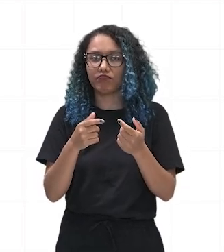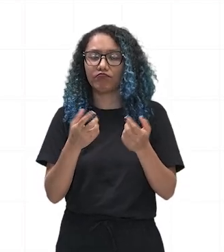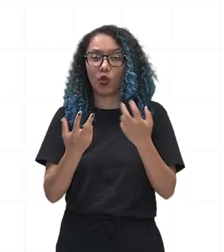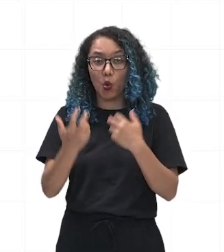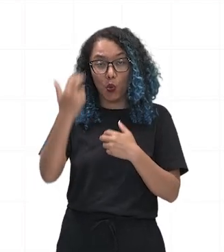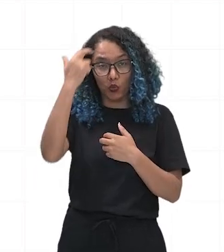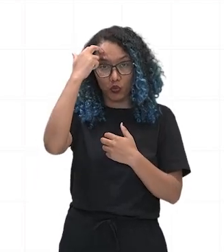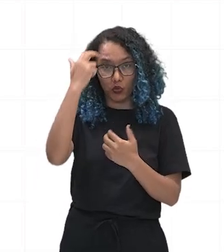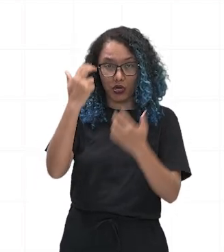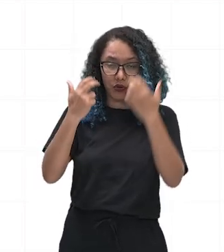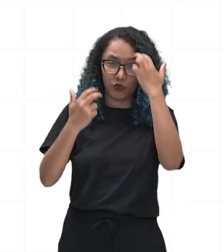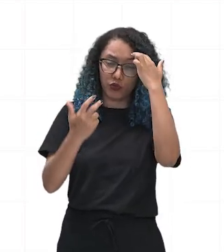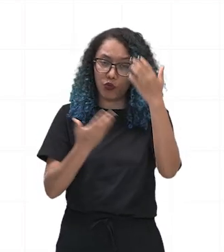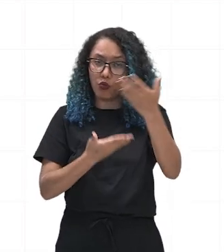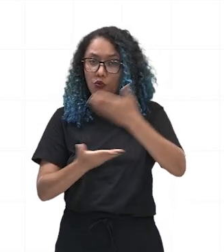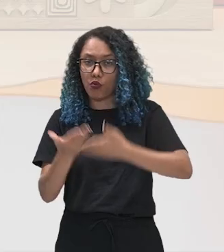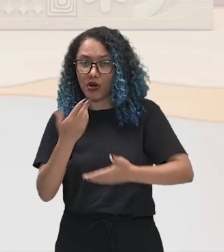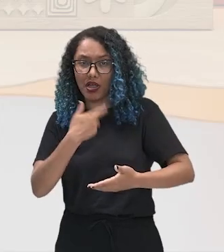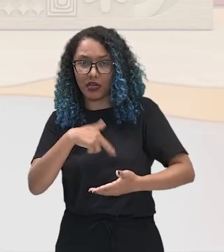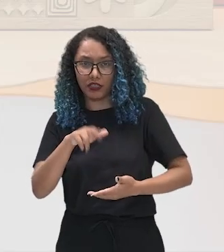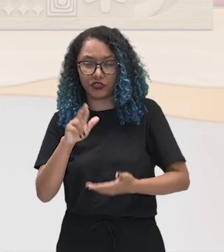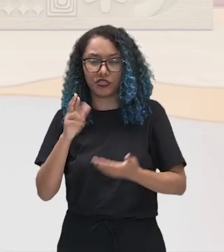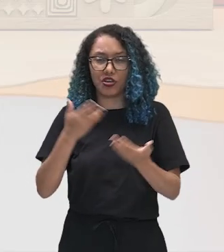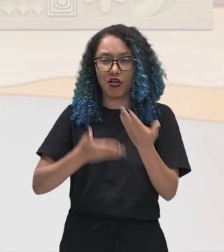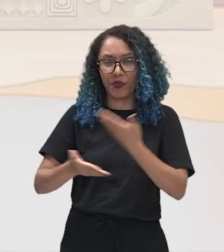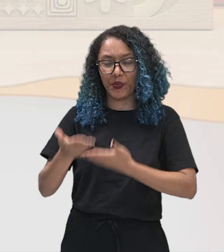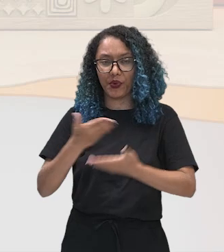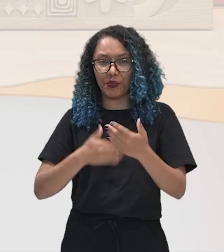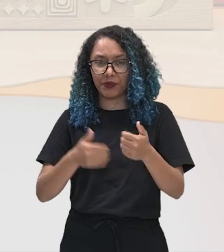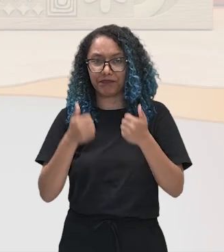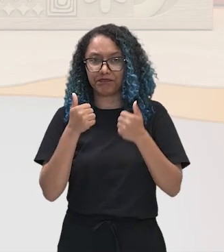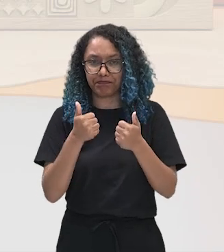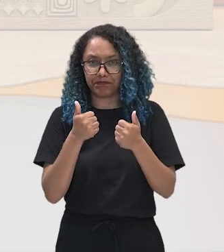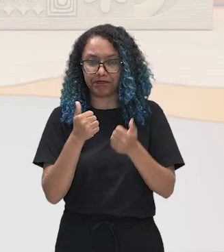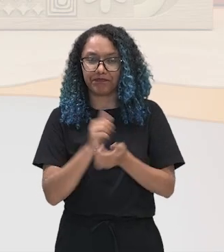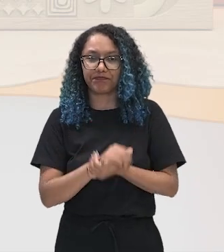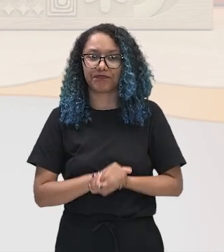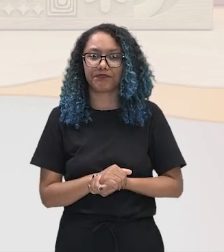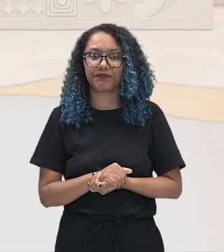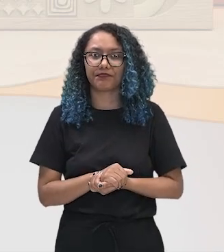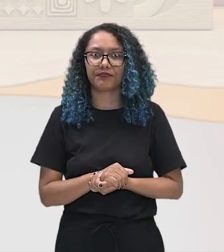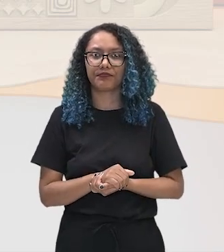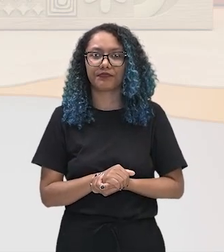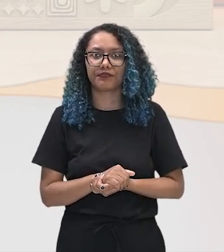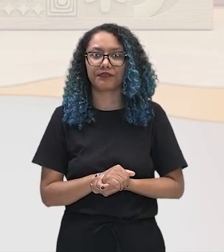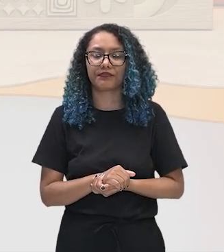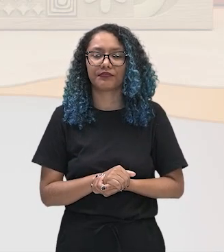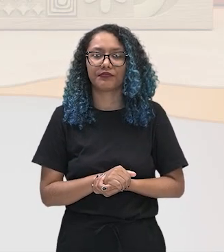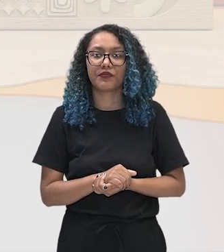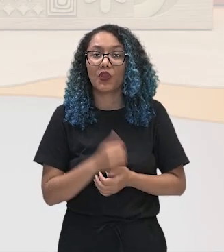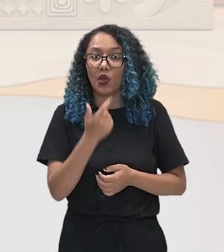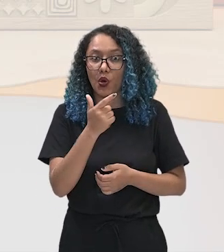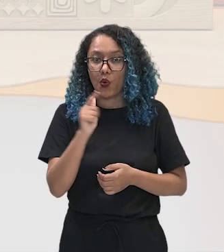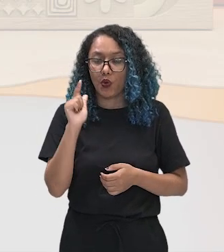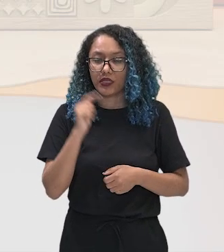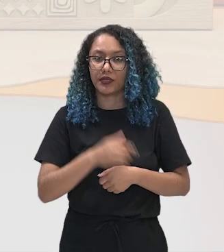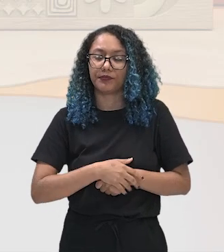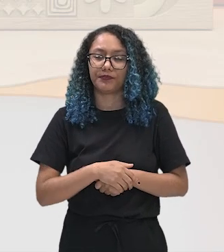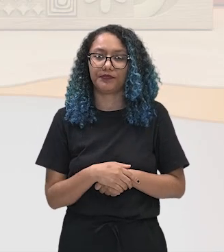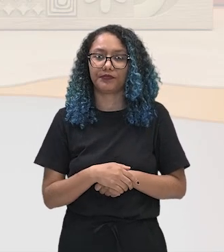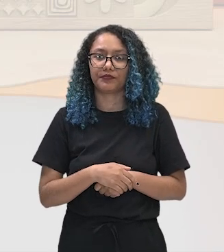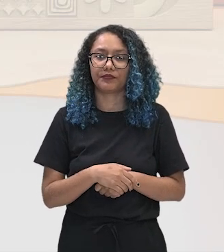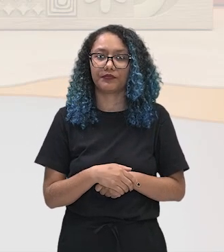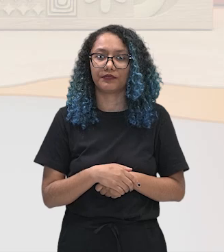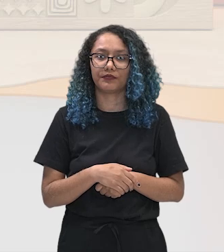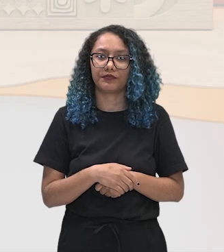culturas e religiões. Certo, turminha? A gente ainda vai ter, olha só,